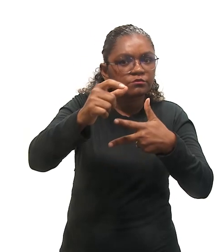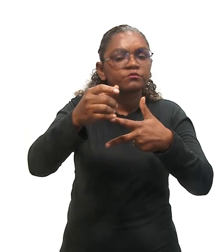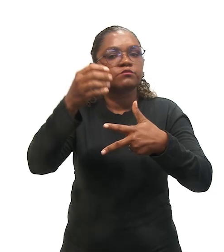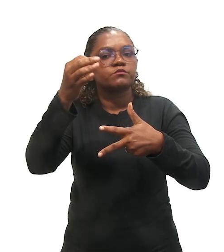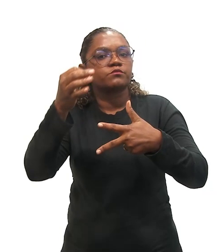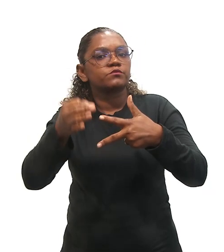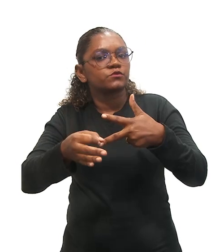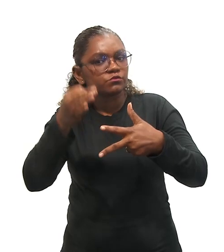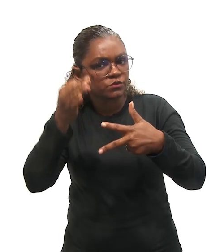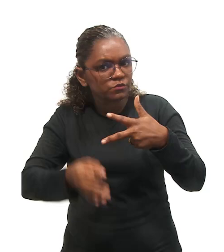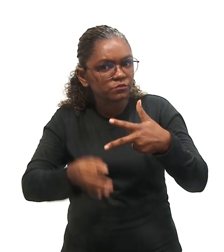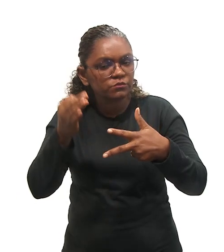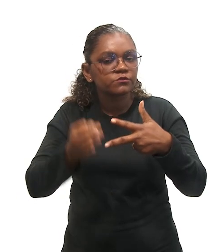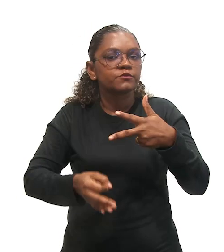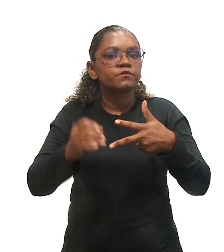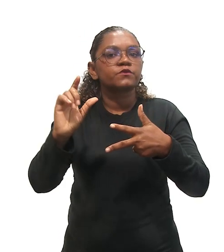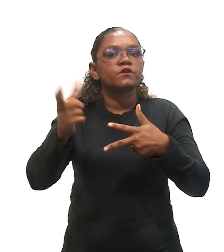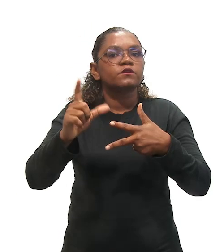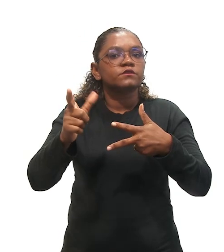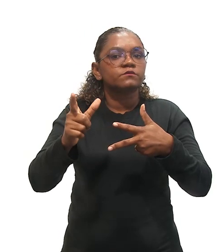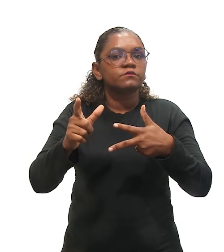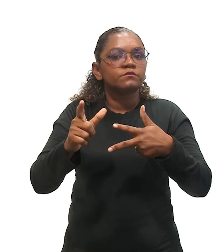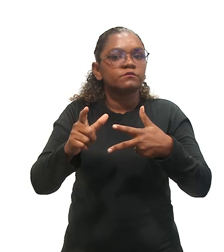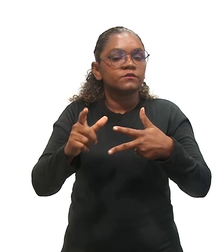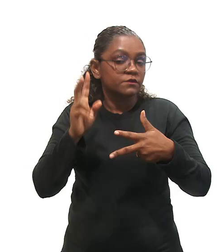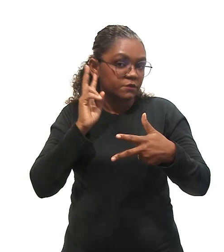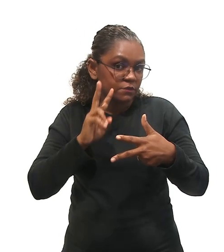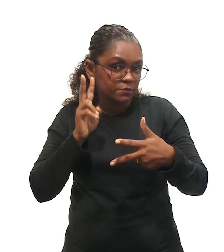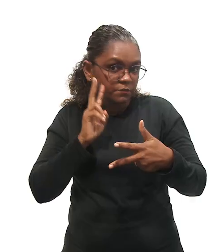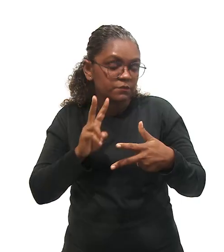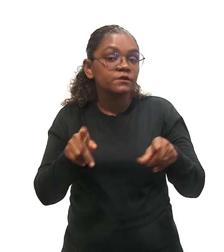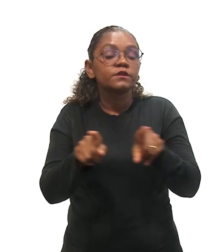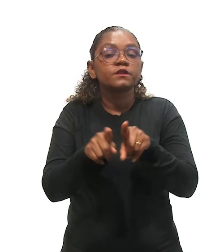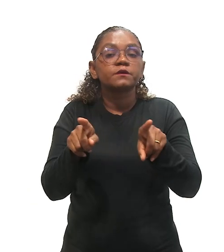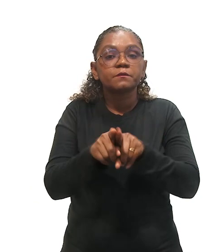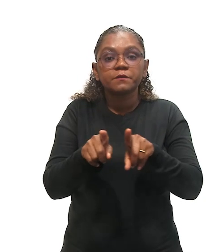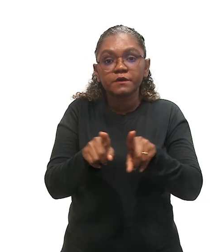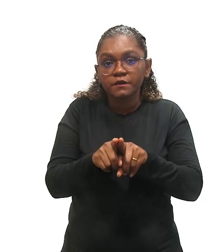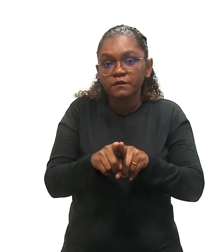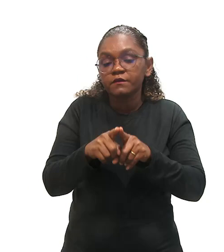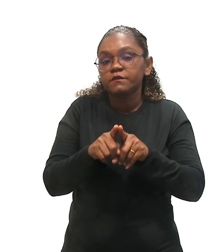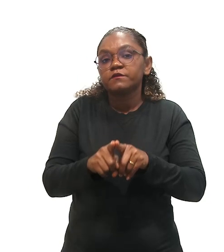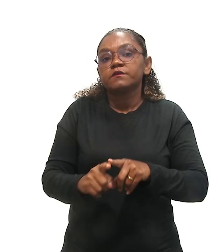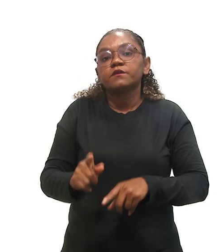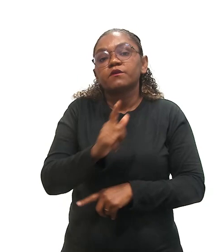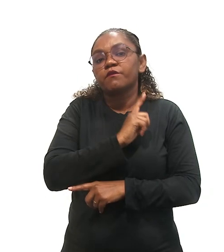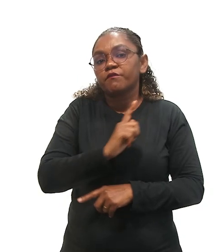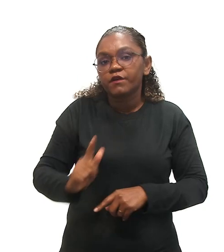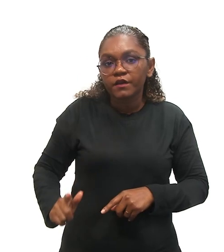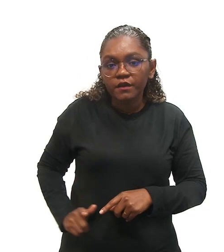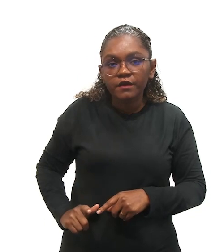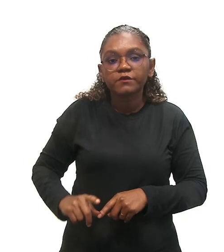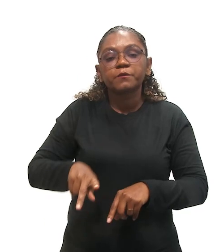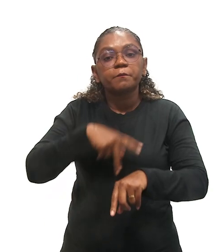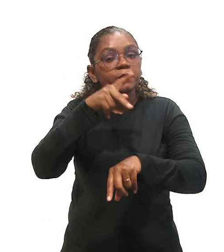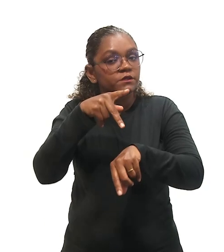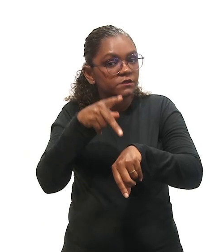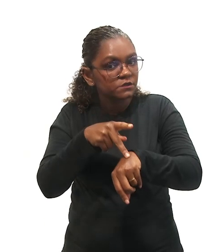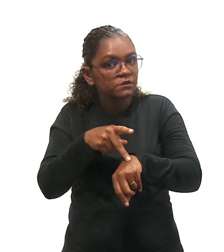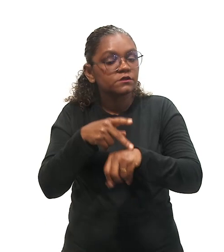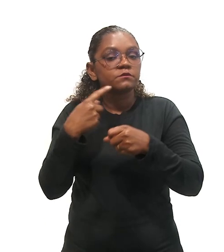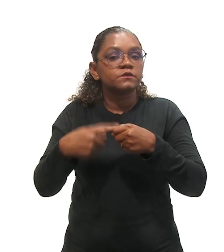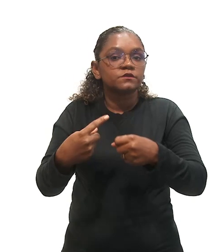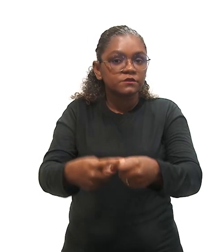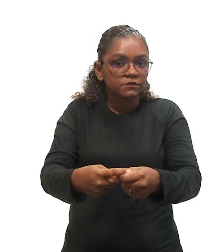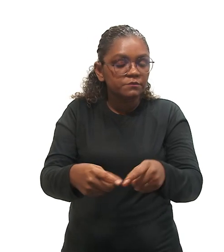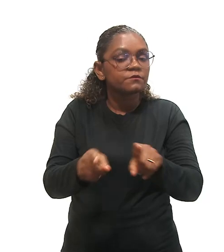vocês? Ele abrange tanto União, estados e municípios, inclusive